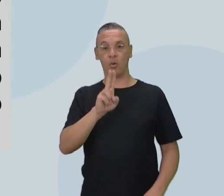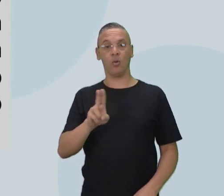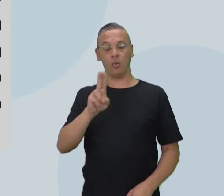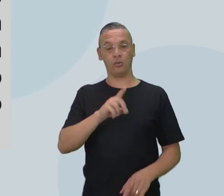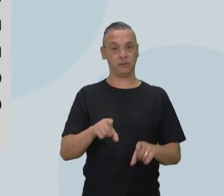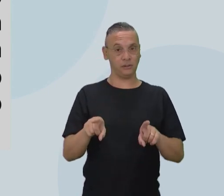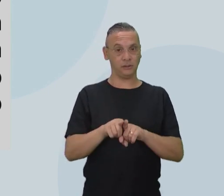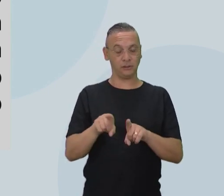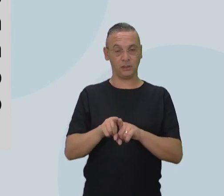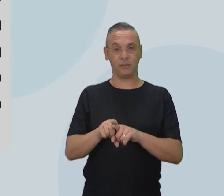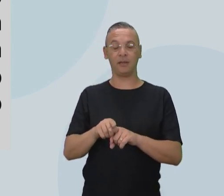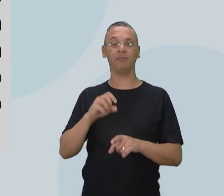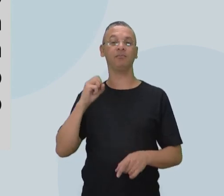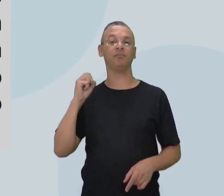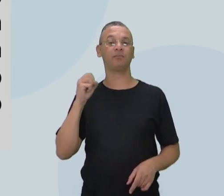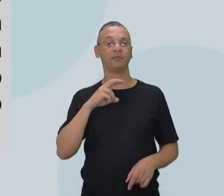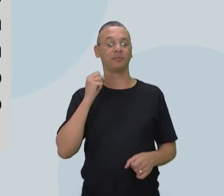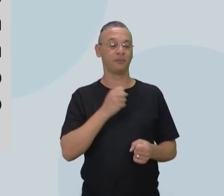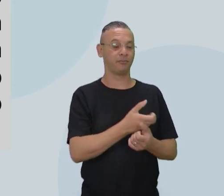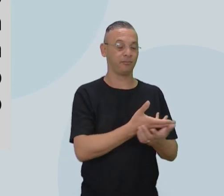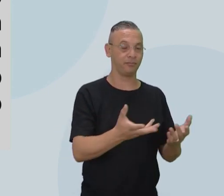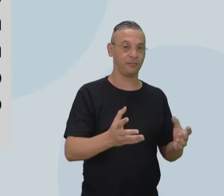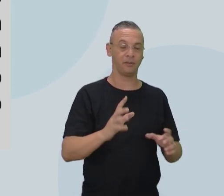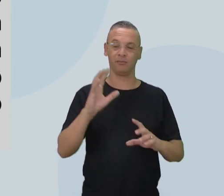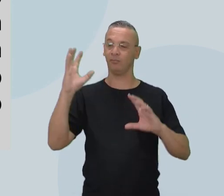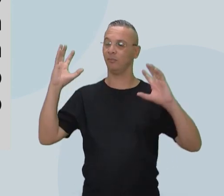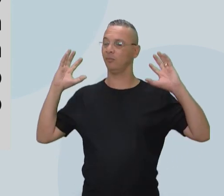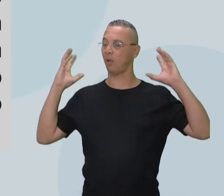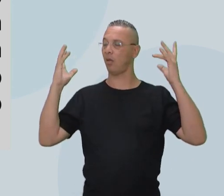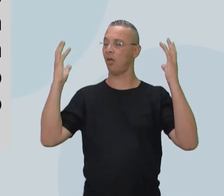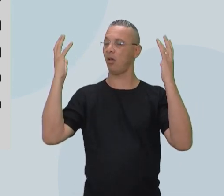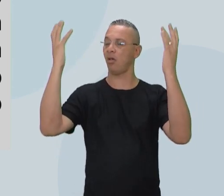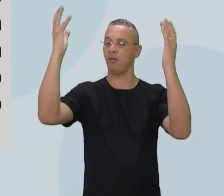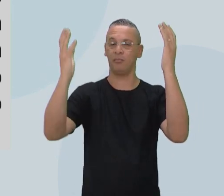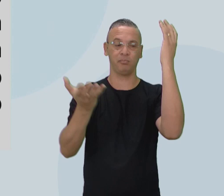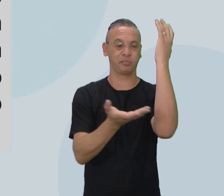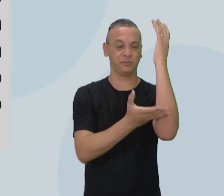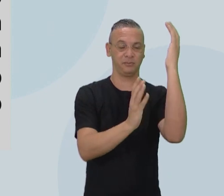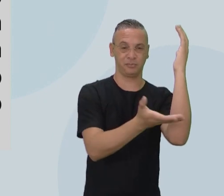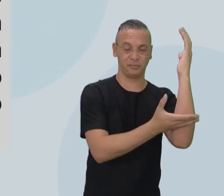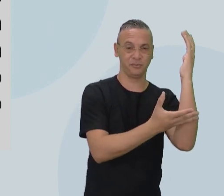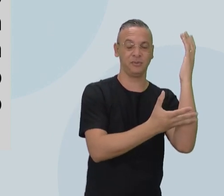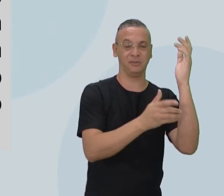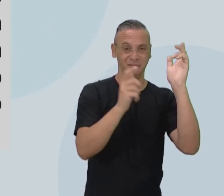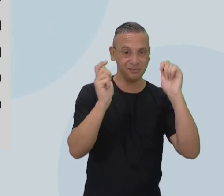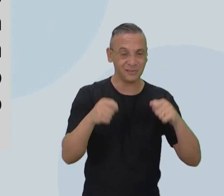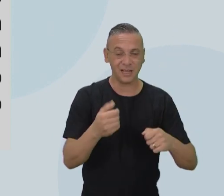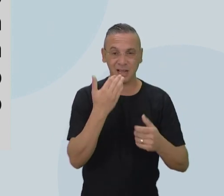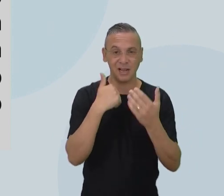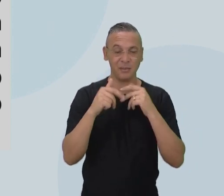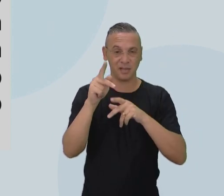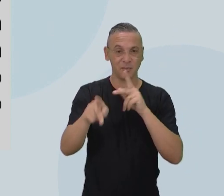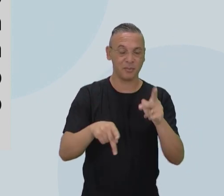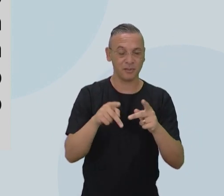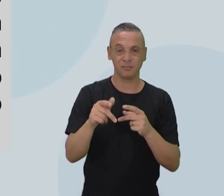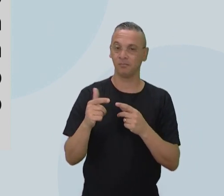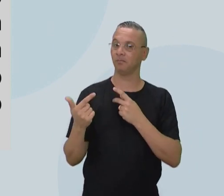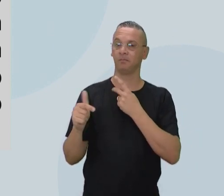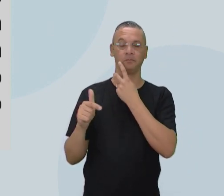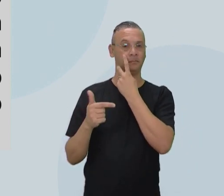dos pesticidas, as colheitas não teriam sido suficientes para alimentar a população do